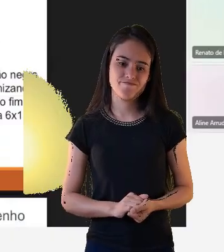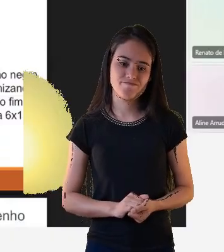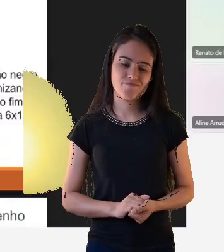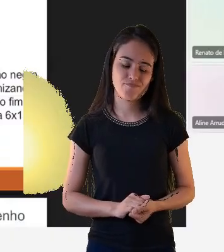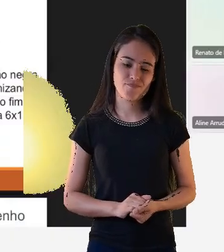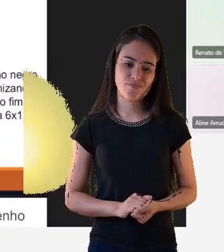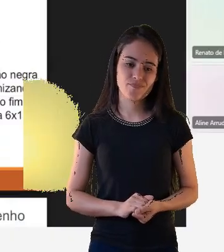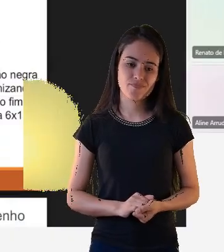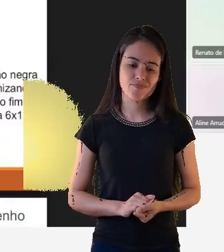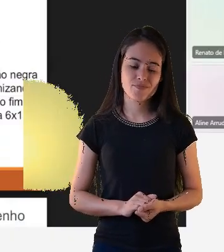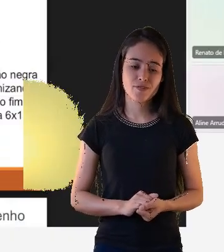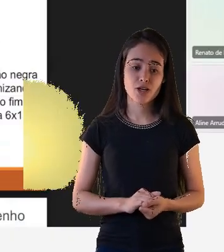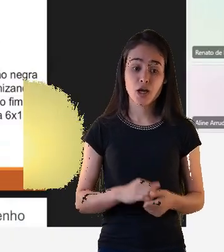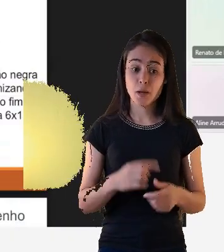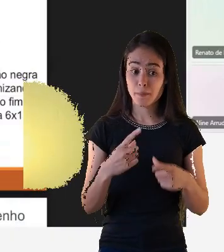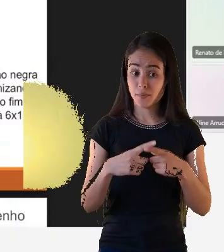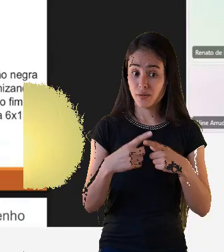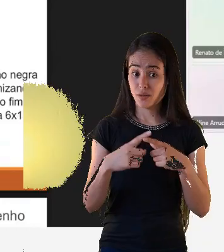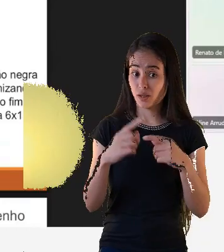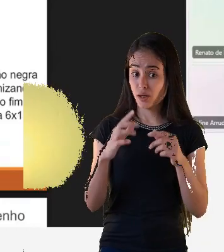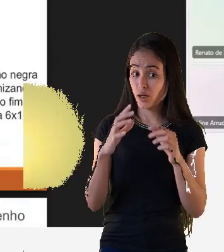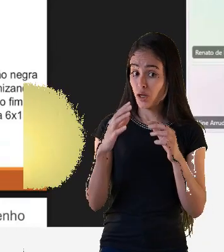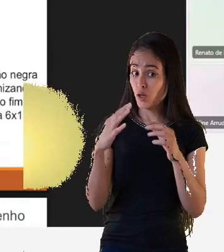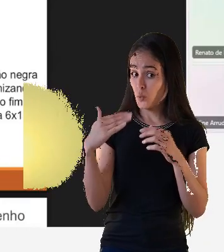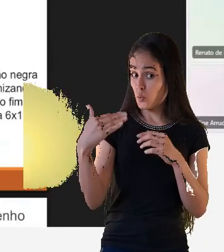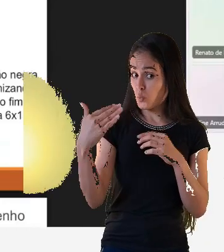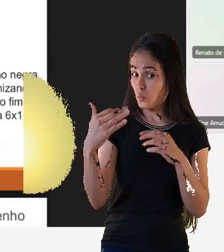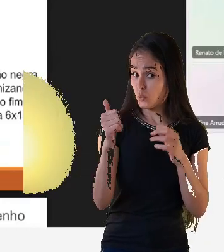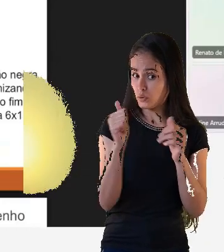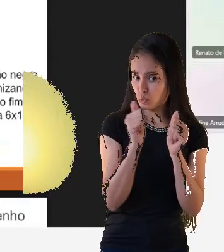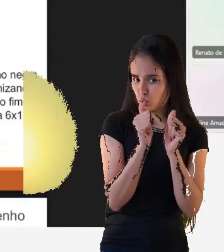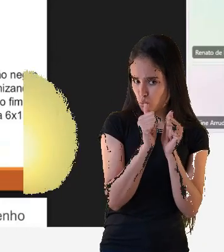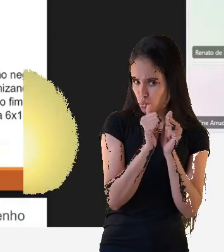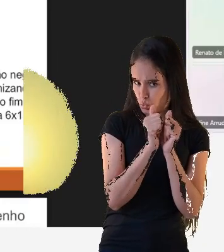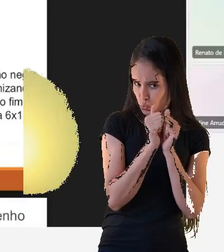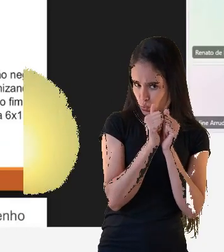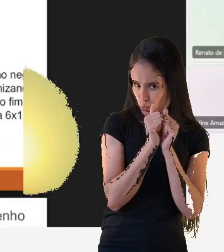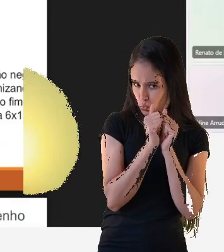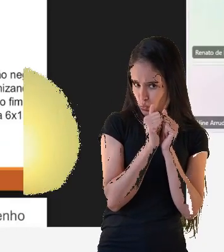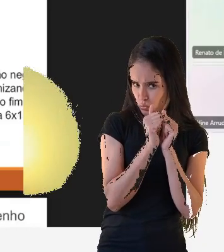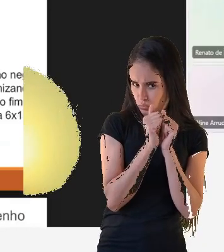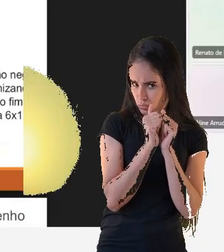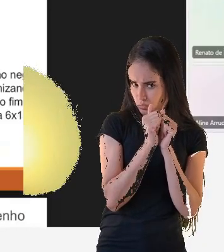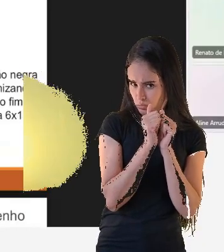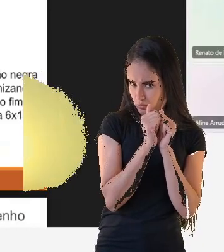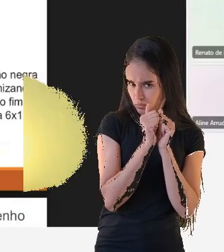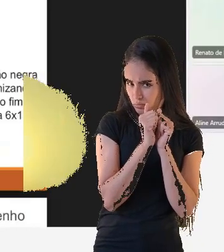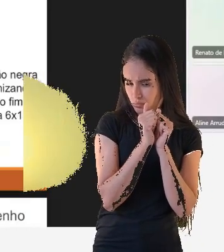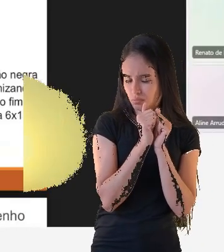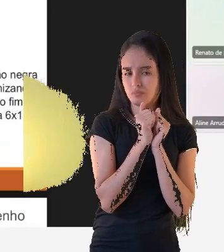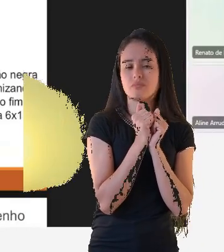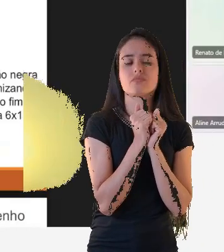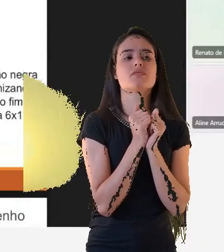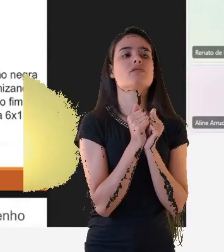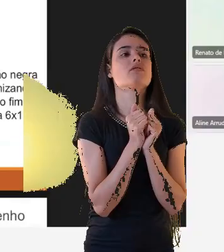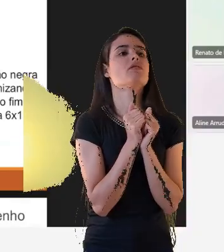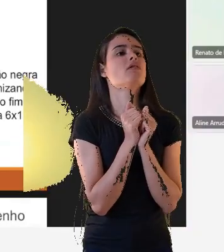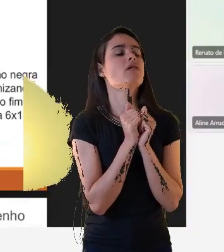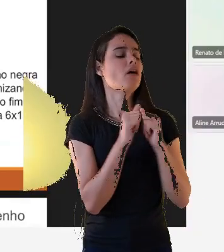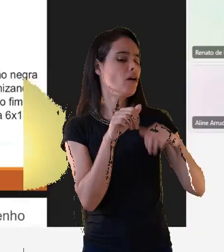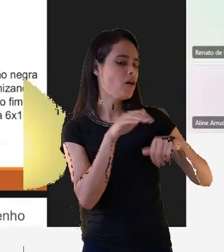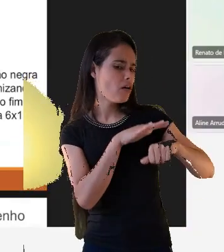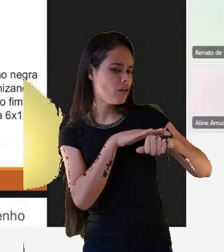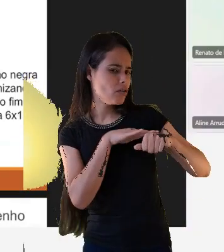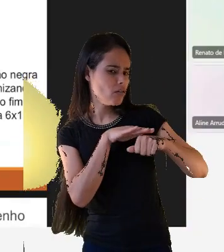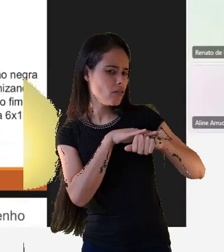E quando a gente se reúne, né, mulheres pretas, para falar sobre, não que a gente se